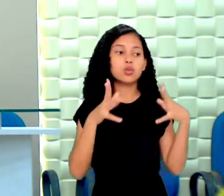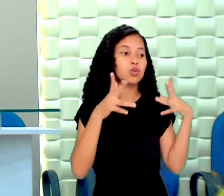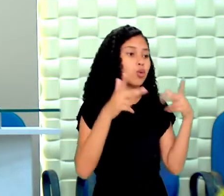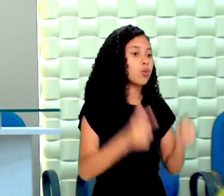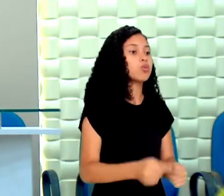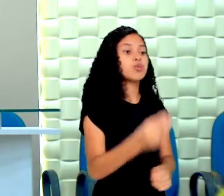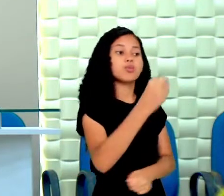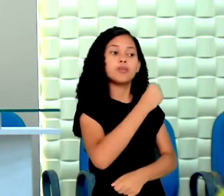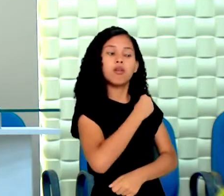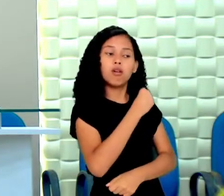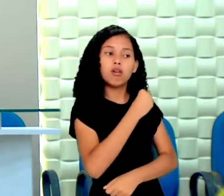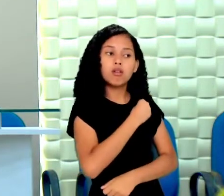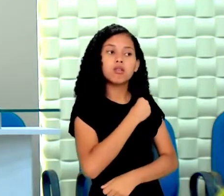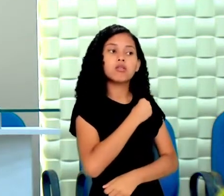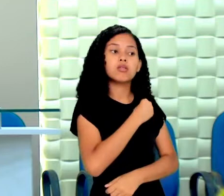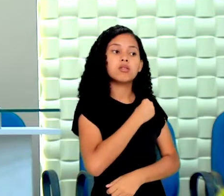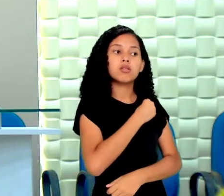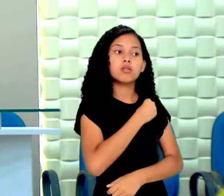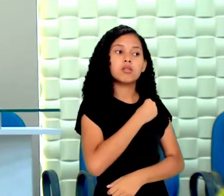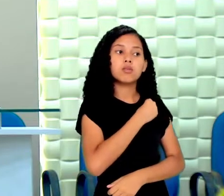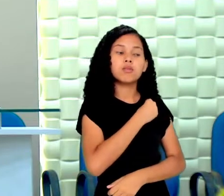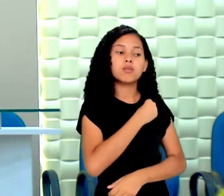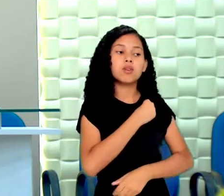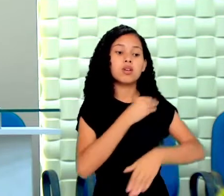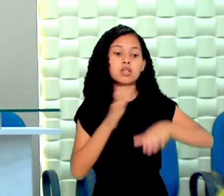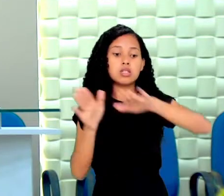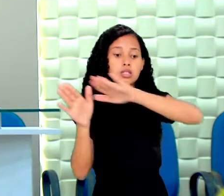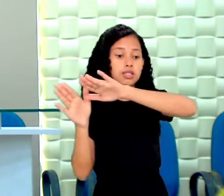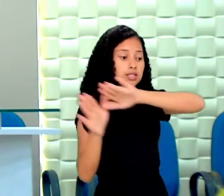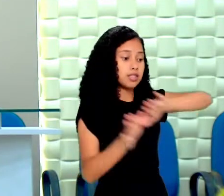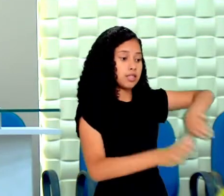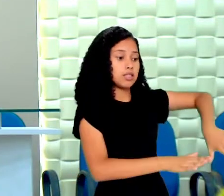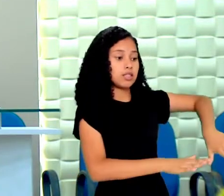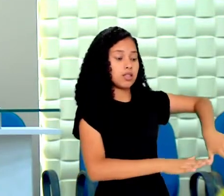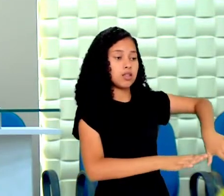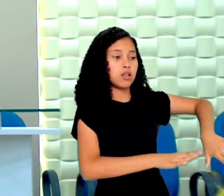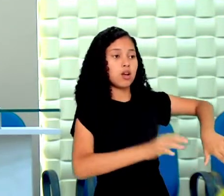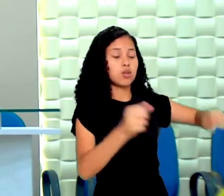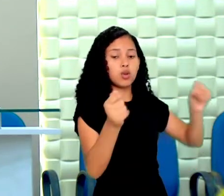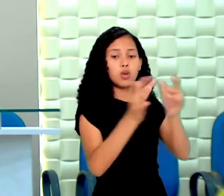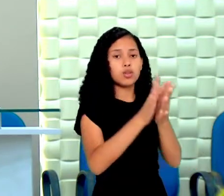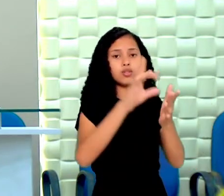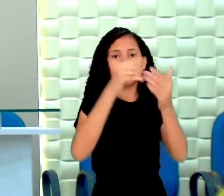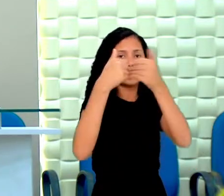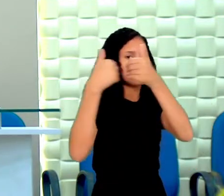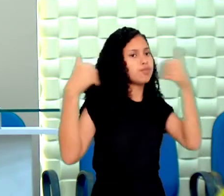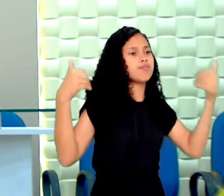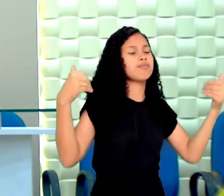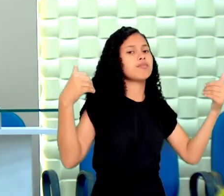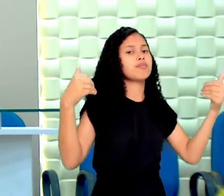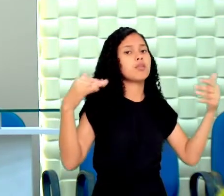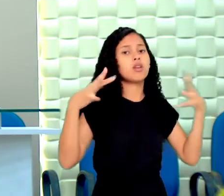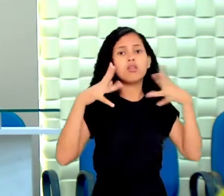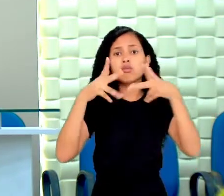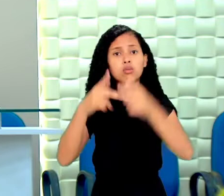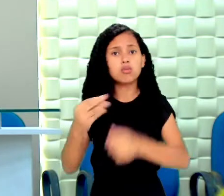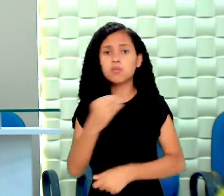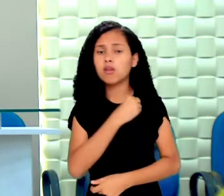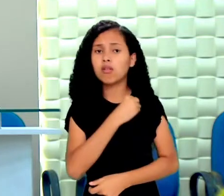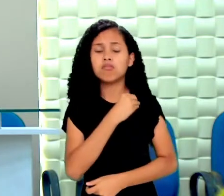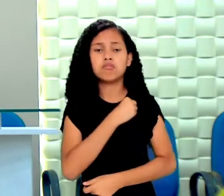pecaram e destituídos estão da glória de Deus. Todos